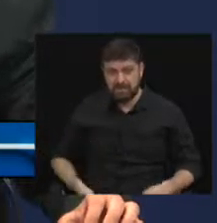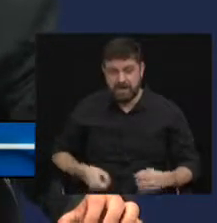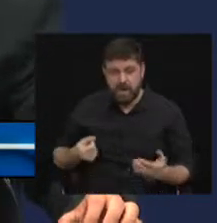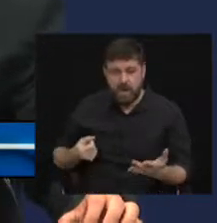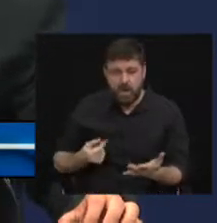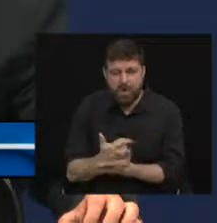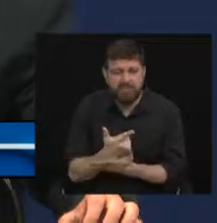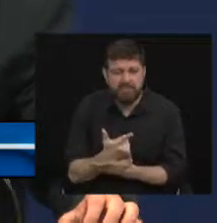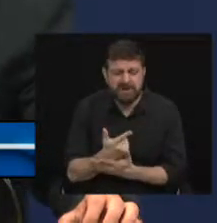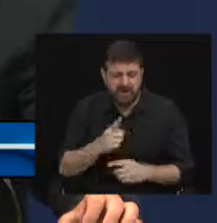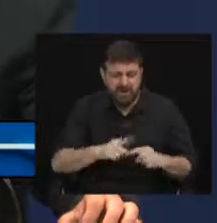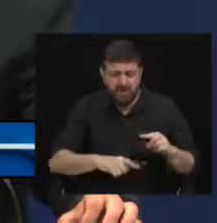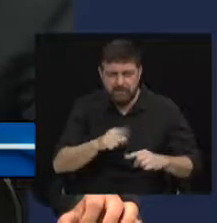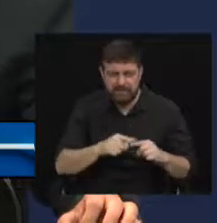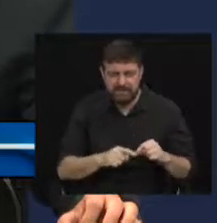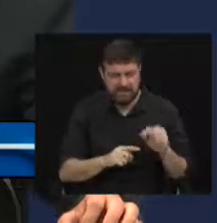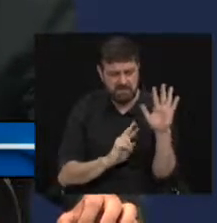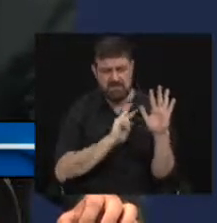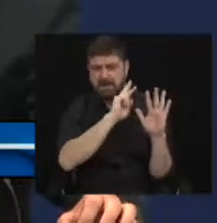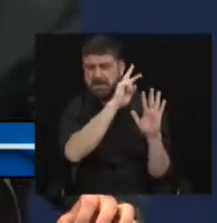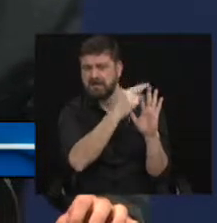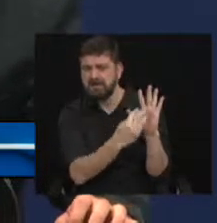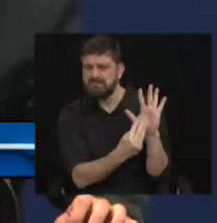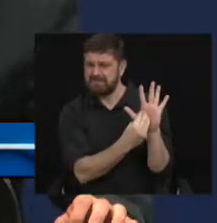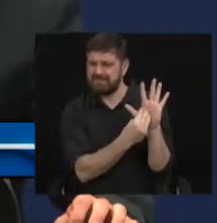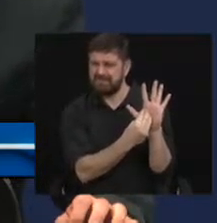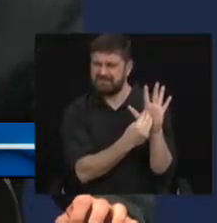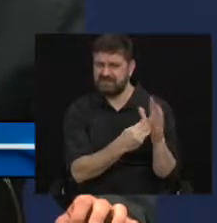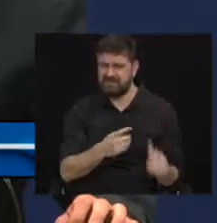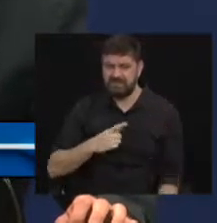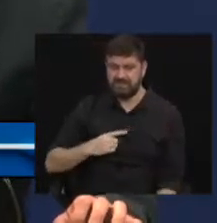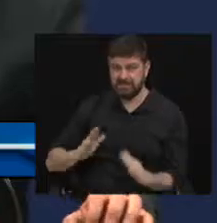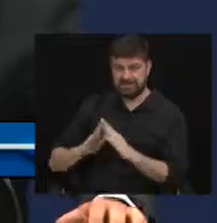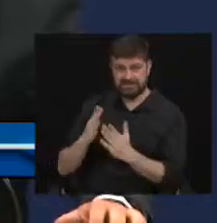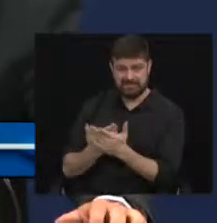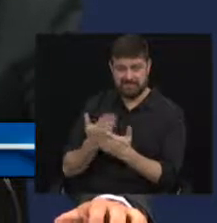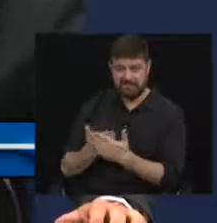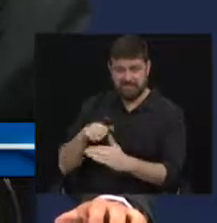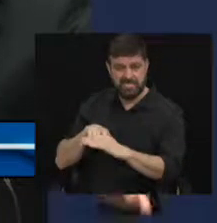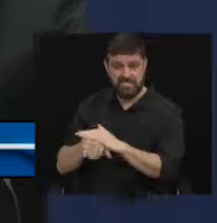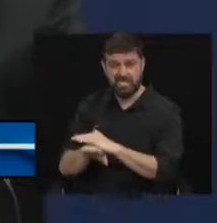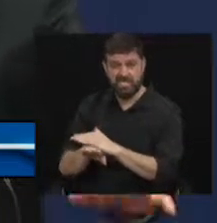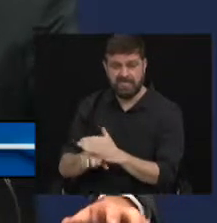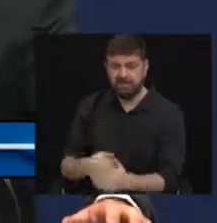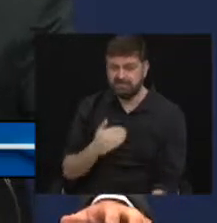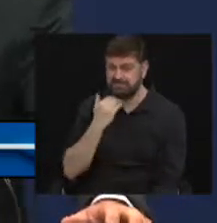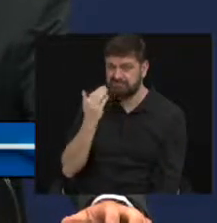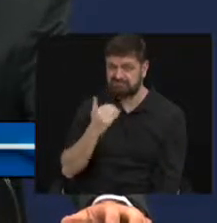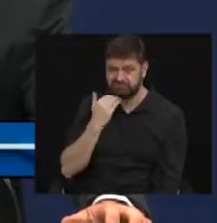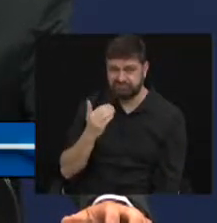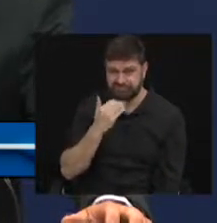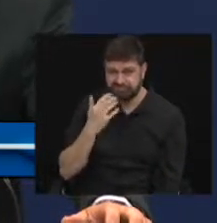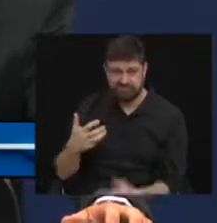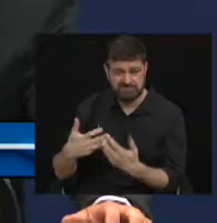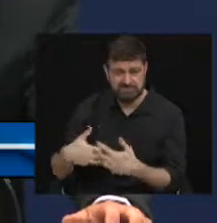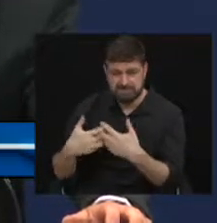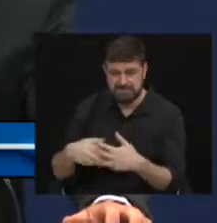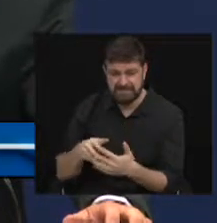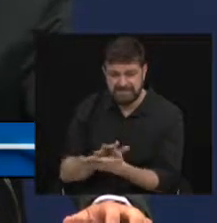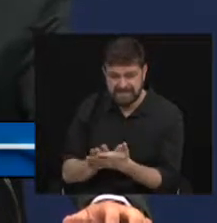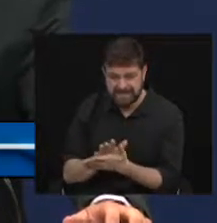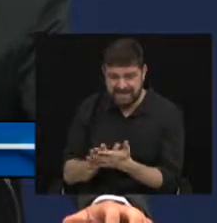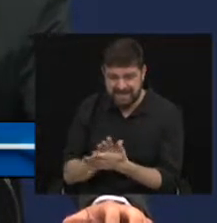falou, o governo que acabou de sair não investiu os 25% na educação. E